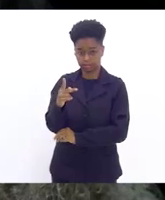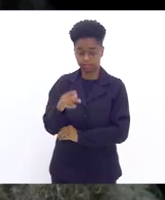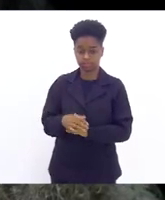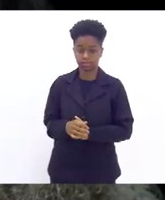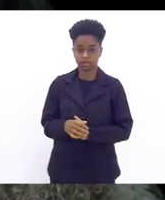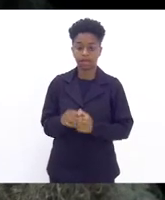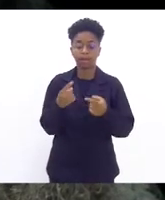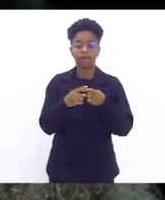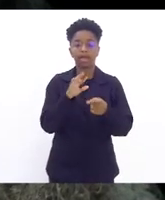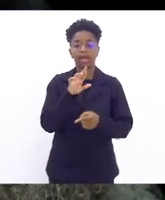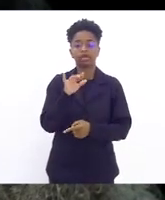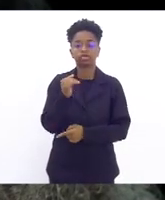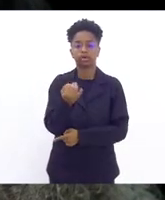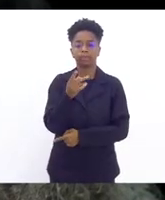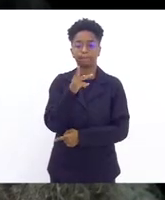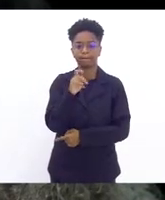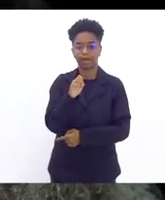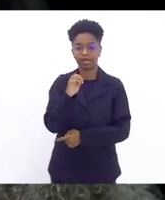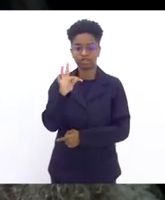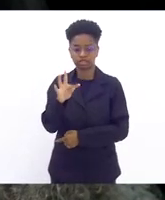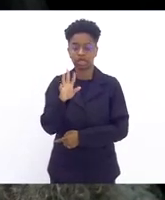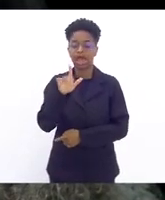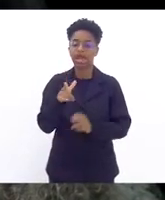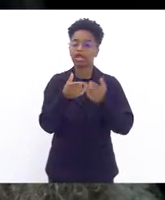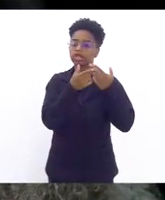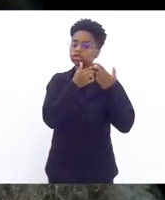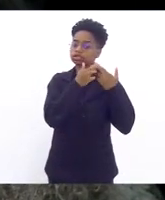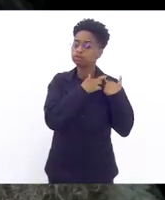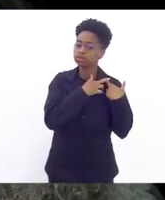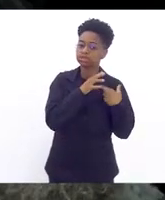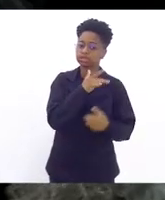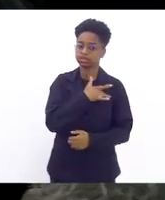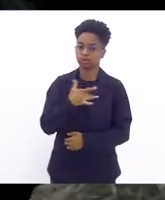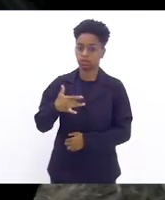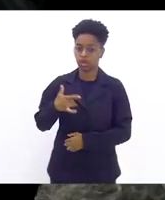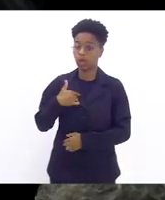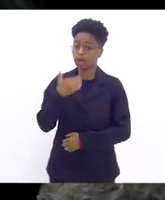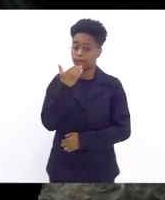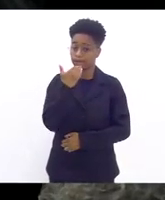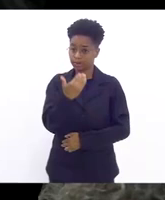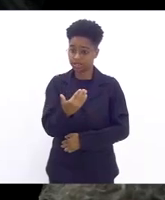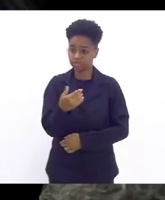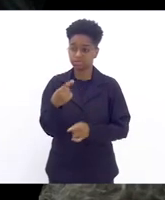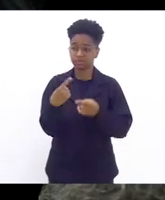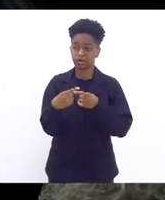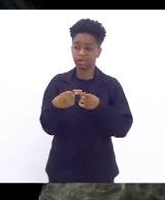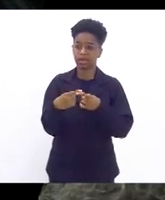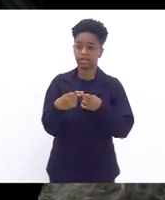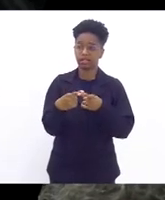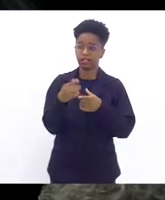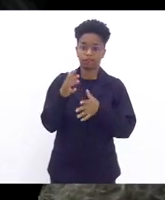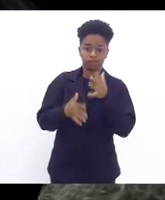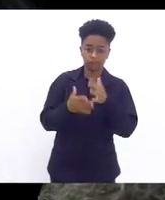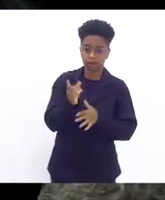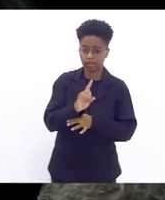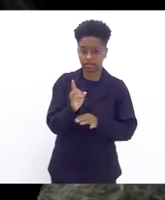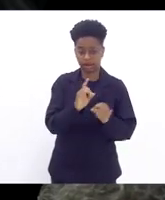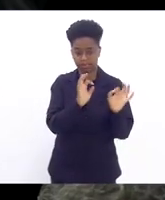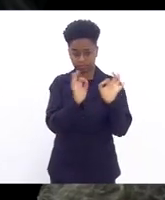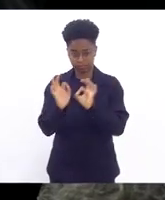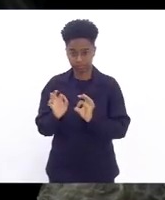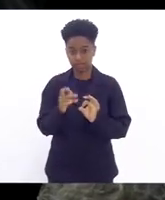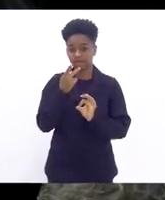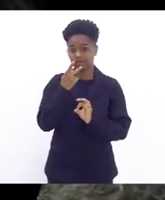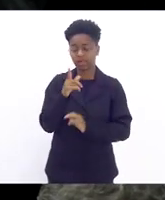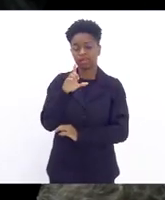ficou com a saúde eu vou pedir até para não atropelar nenhum colega fala que o deputado Léo Vieira que